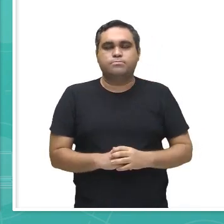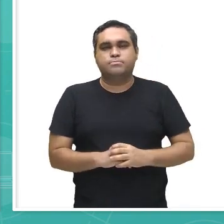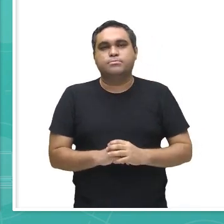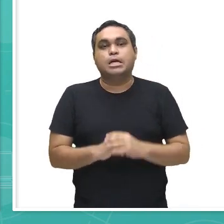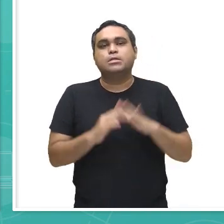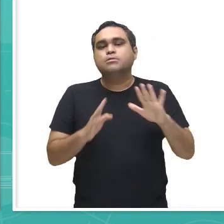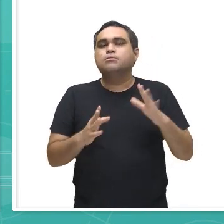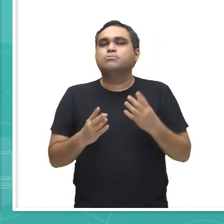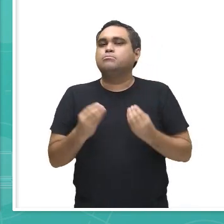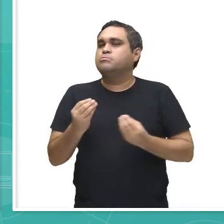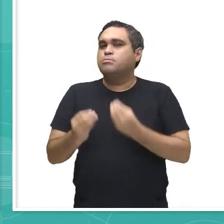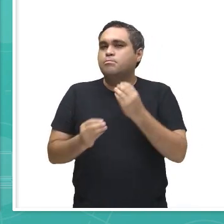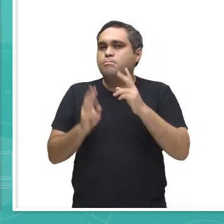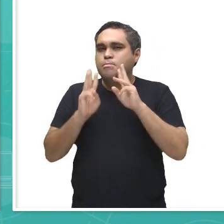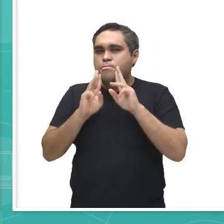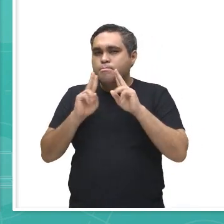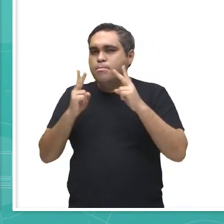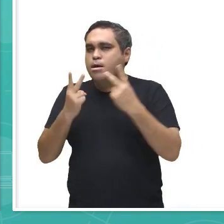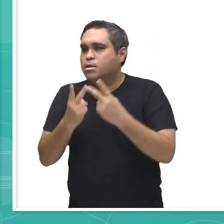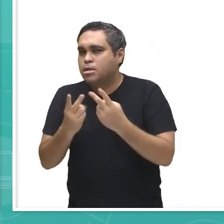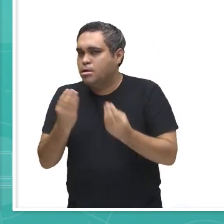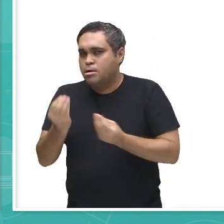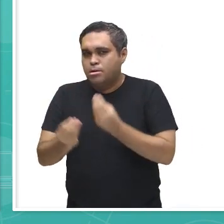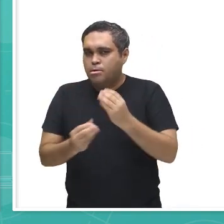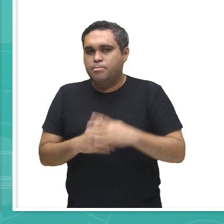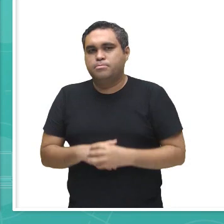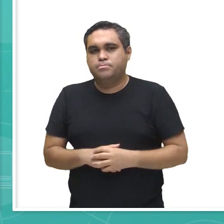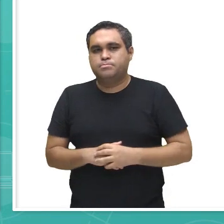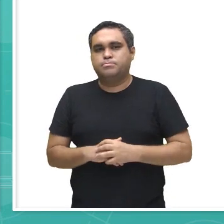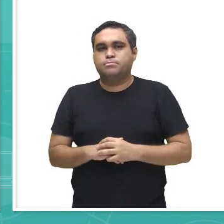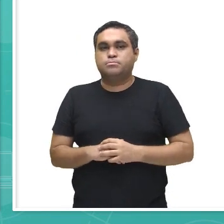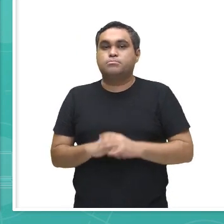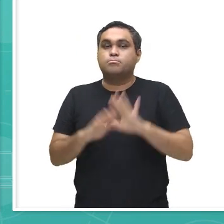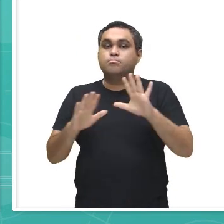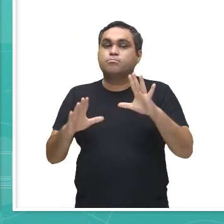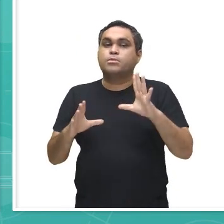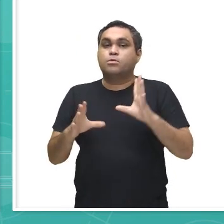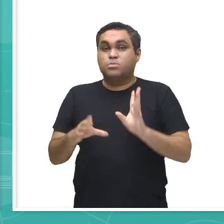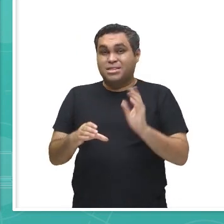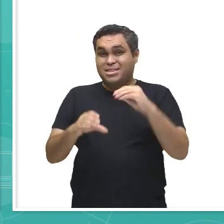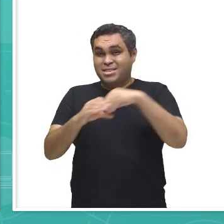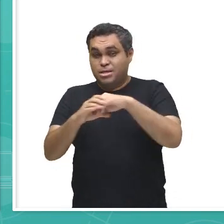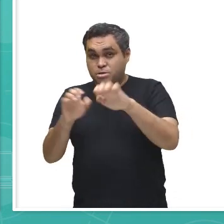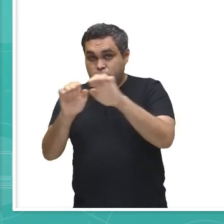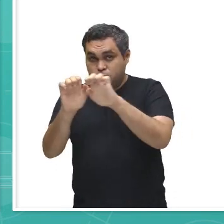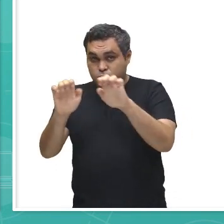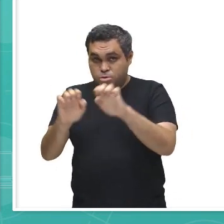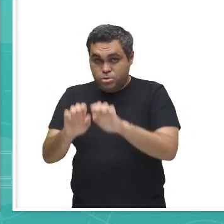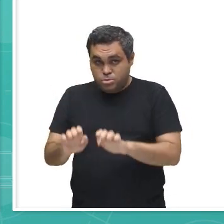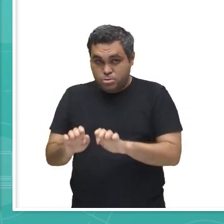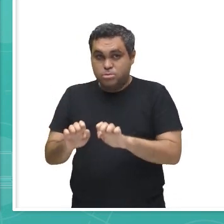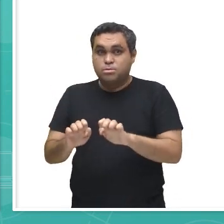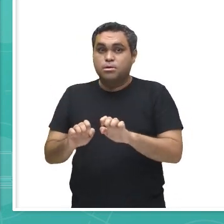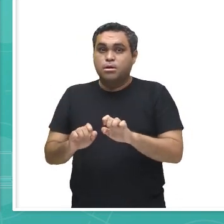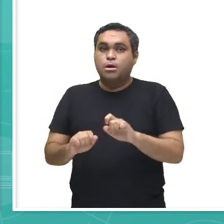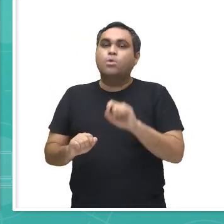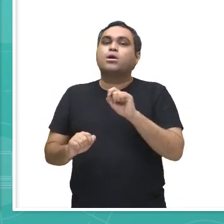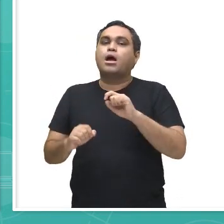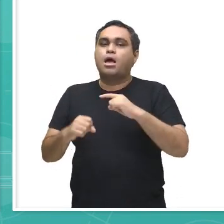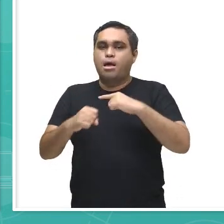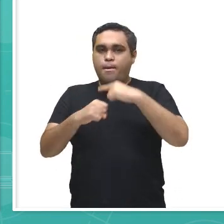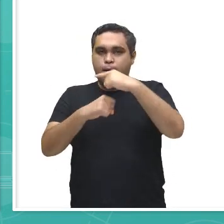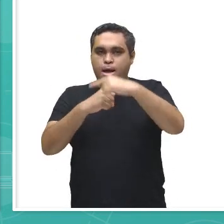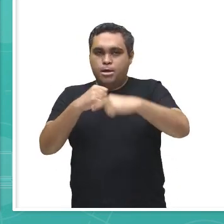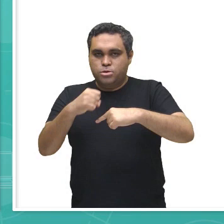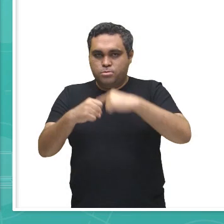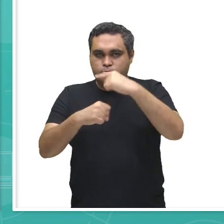matéria? Vamos observar que a matéria, ela é constituída por uma estrutura que é chamada de átomo,